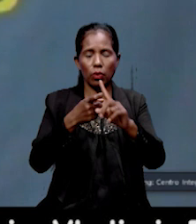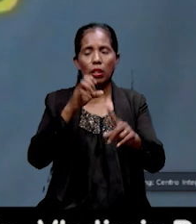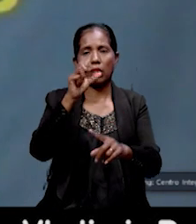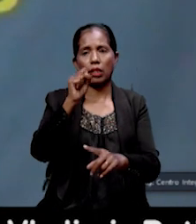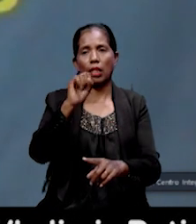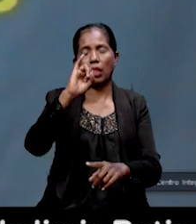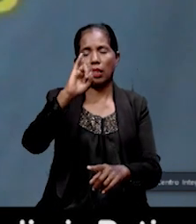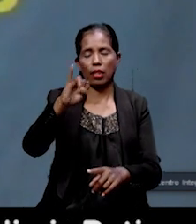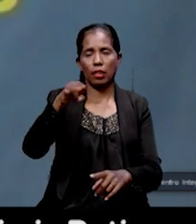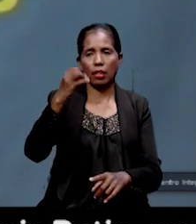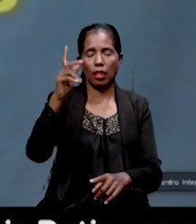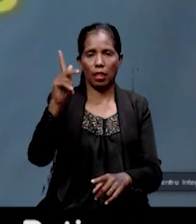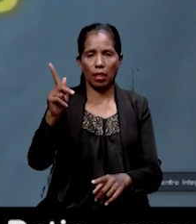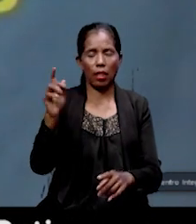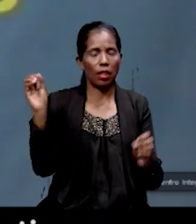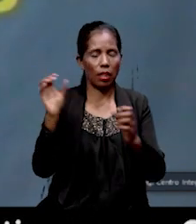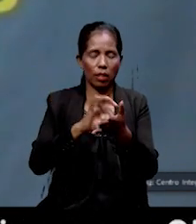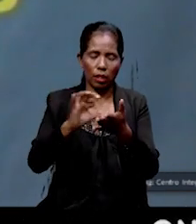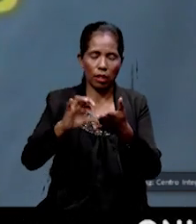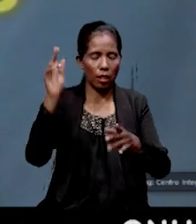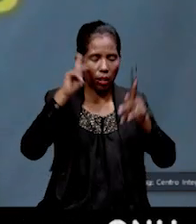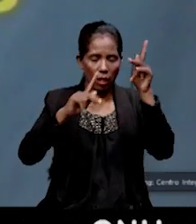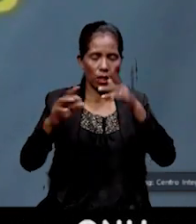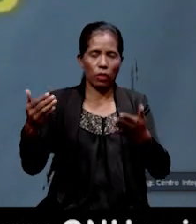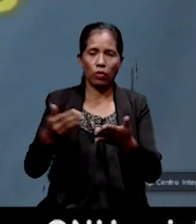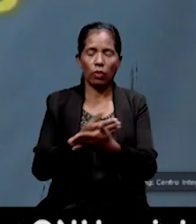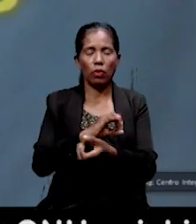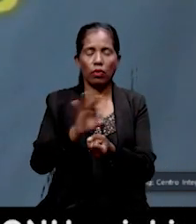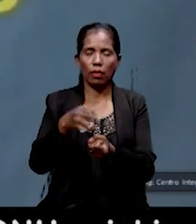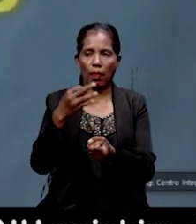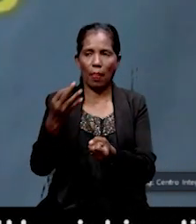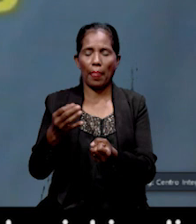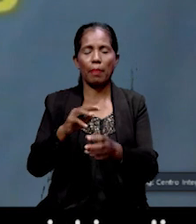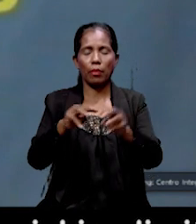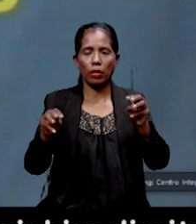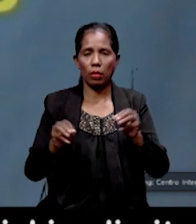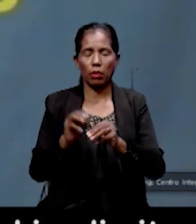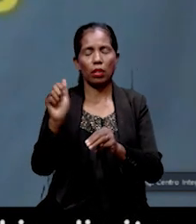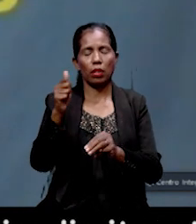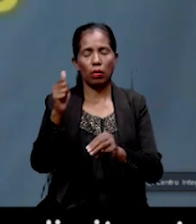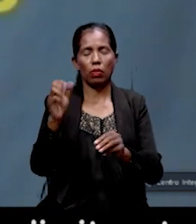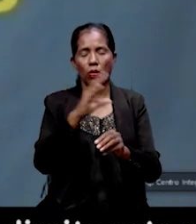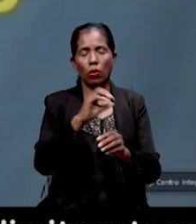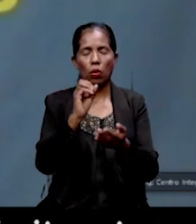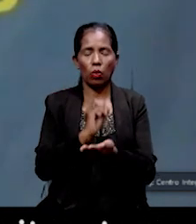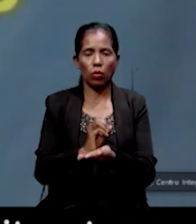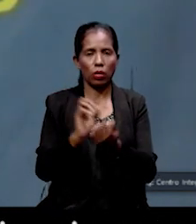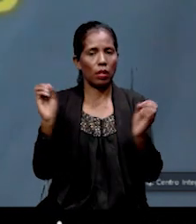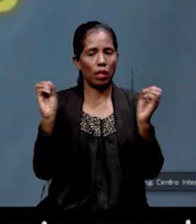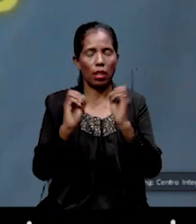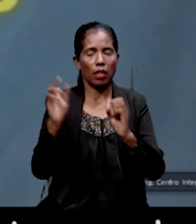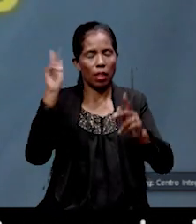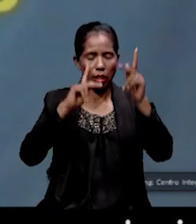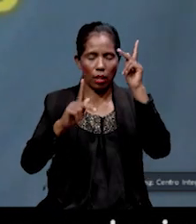Crise, ela resiste ao caso de Covid-19. Rui explica, município Sanulo, Roraioa, ela ia ao caso ativo,